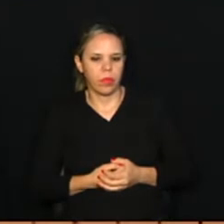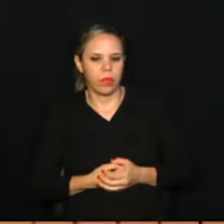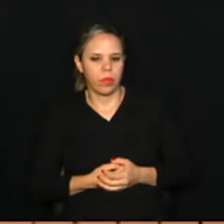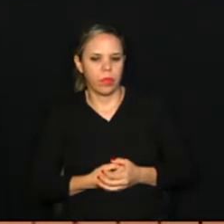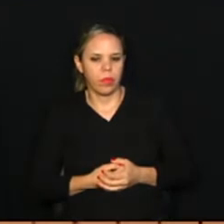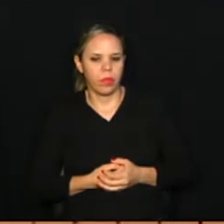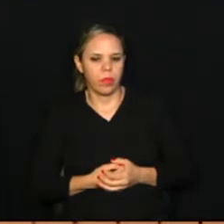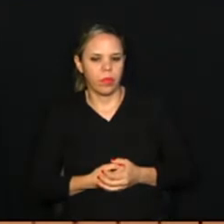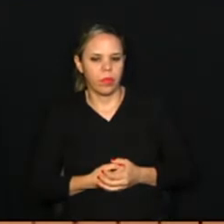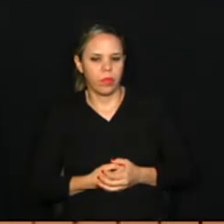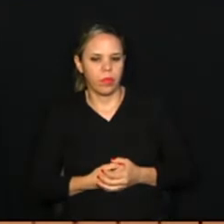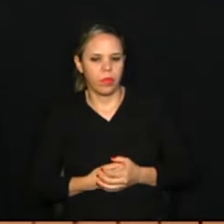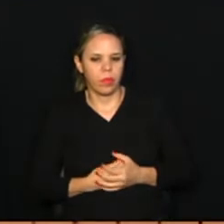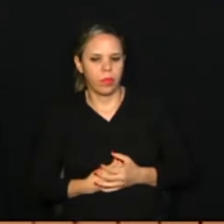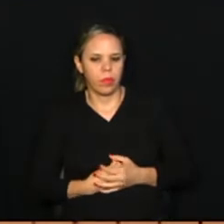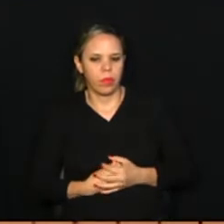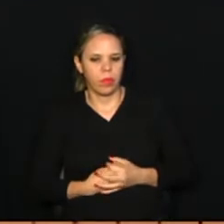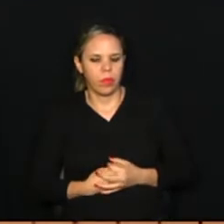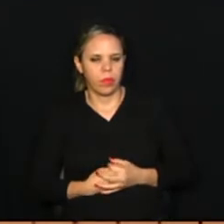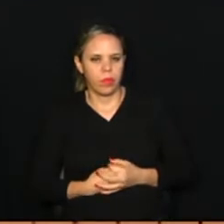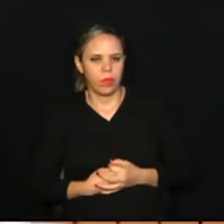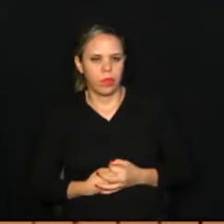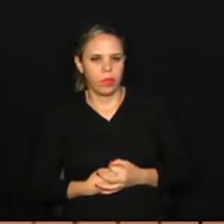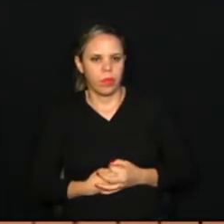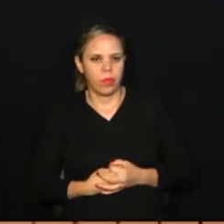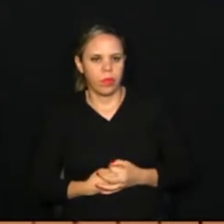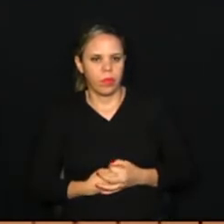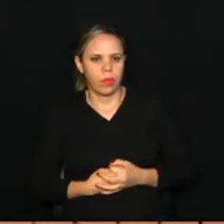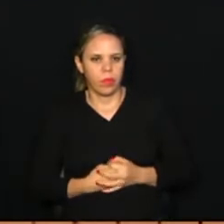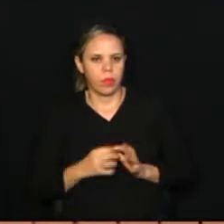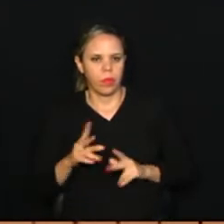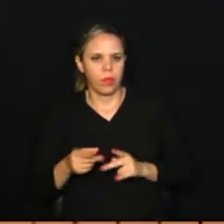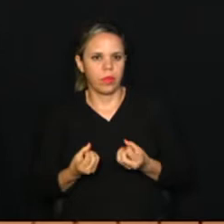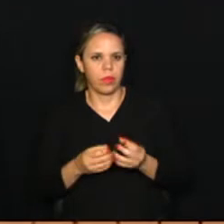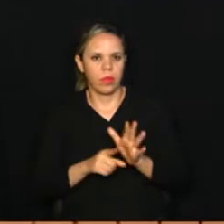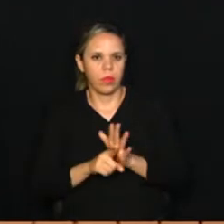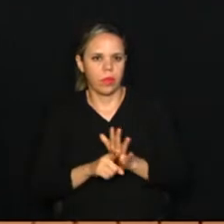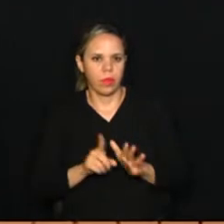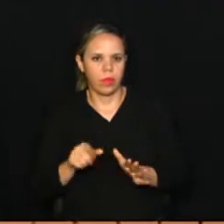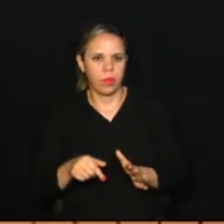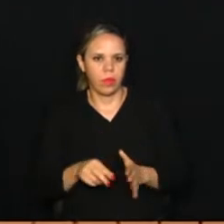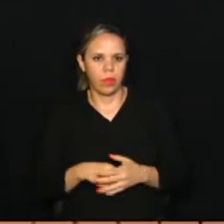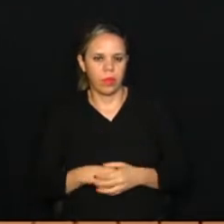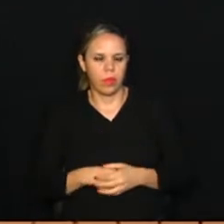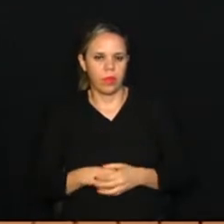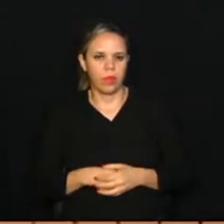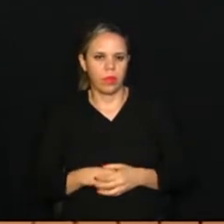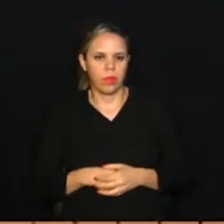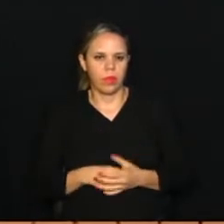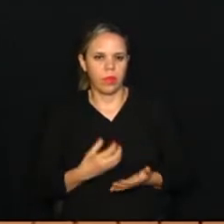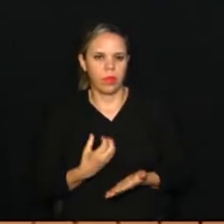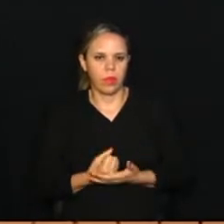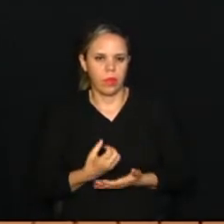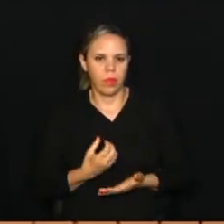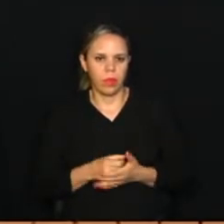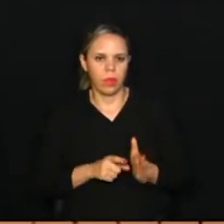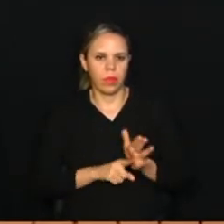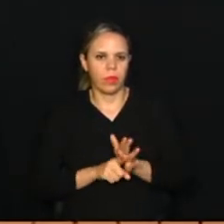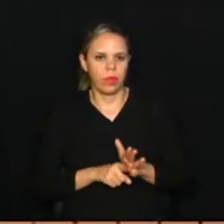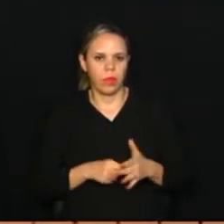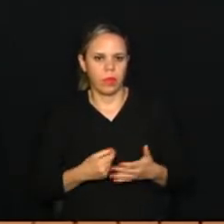isso que eu queria que o Márcio confirmasse para mim, que todos esses dados, eles vão para um banco de estatística,